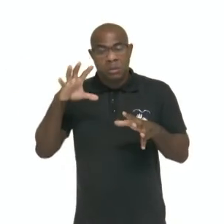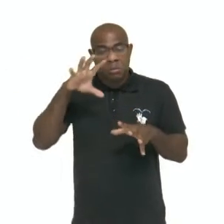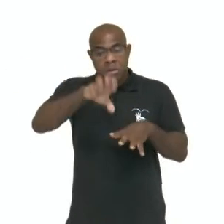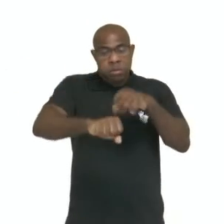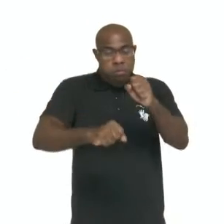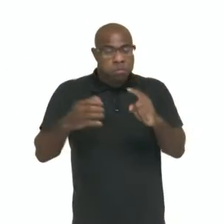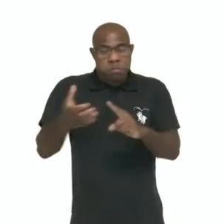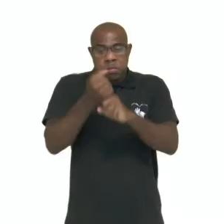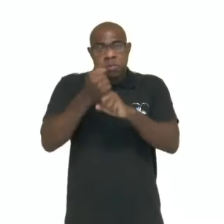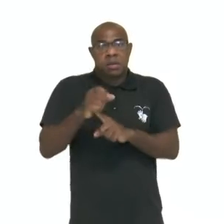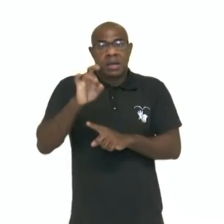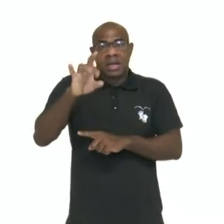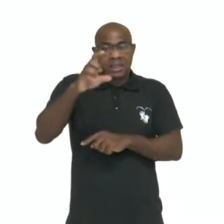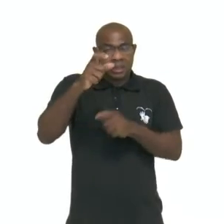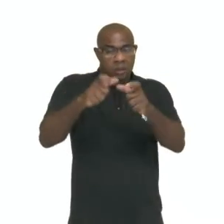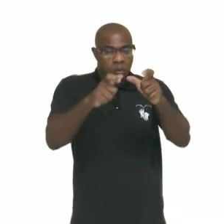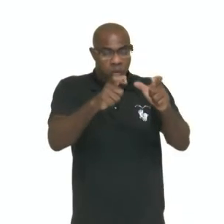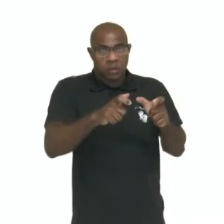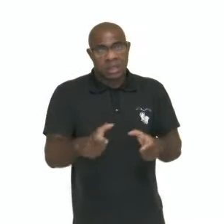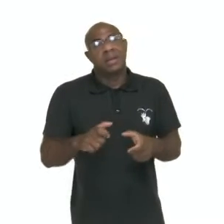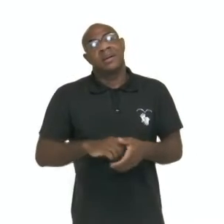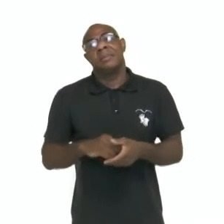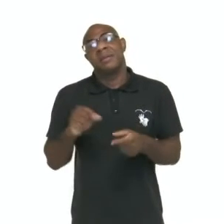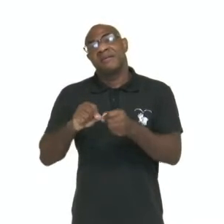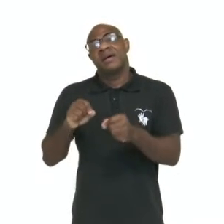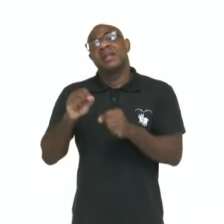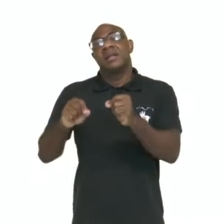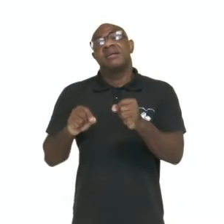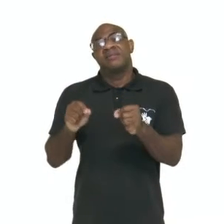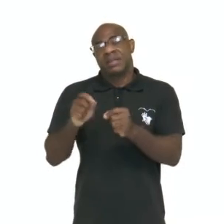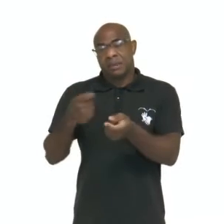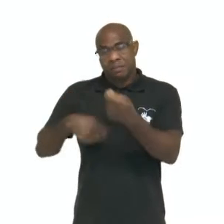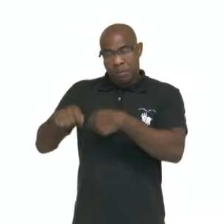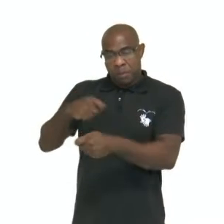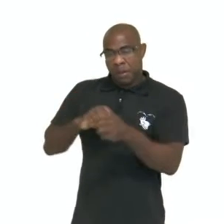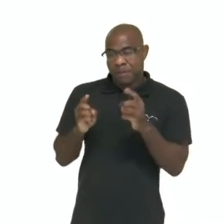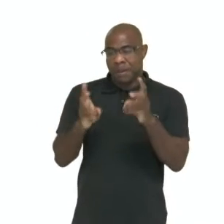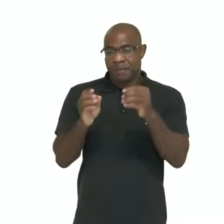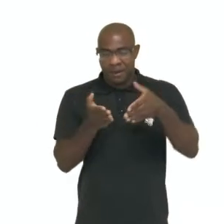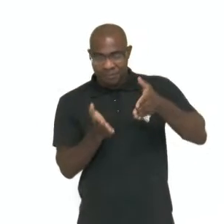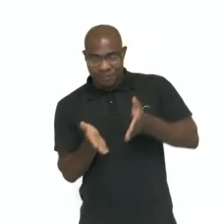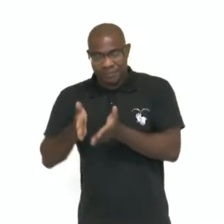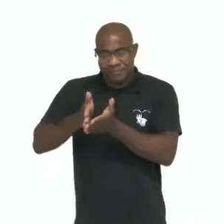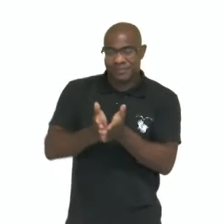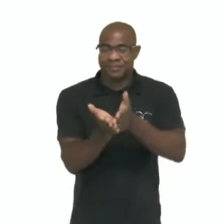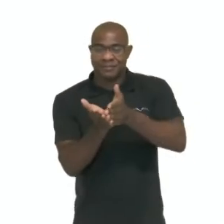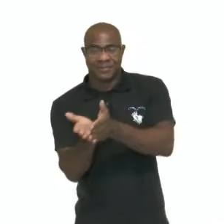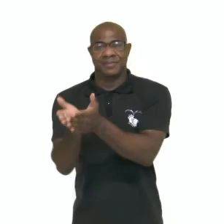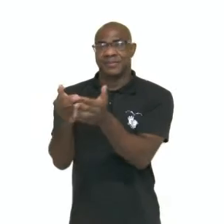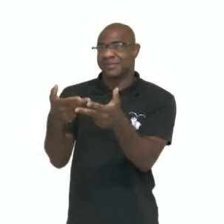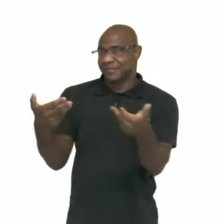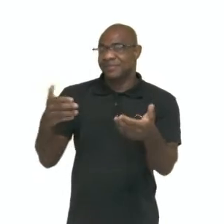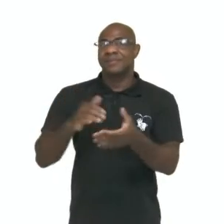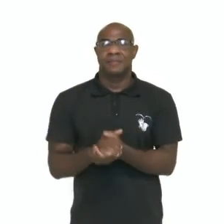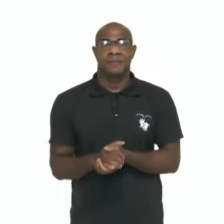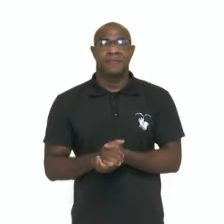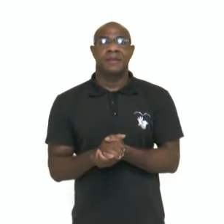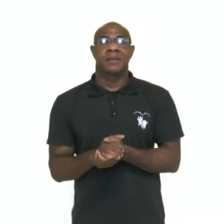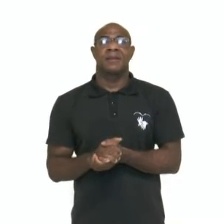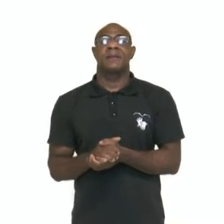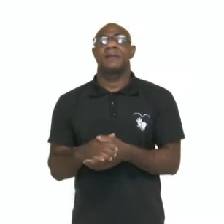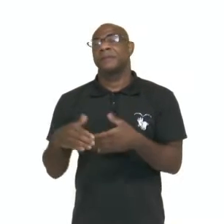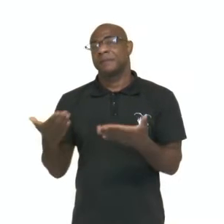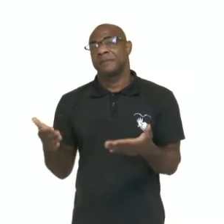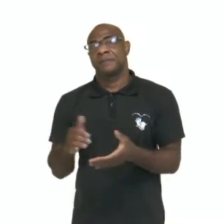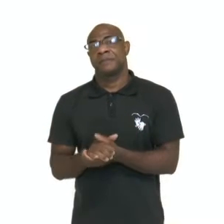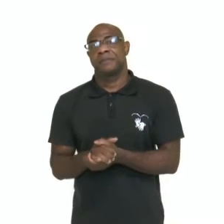Dominar cada região aqui para poder fazer sua comercialização ali, né, por meio de navios, assim por diante. Então, algumas pretensões